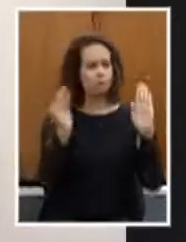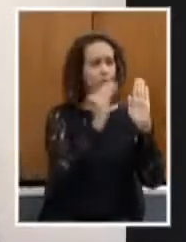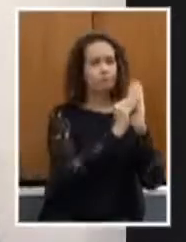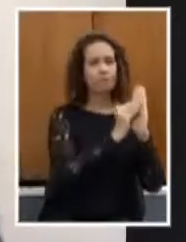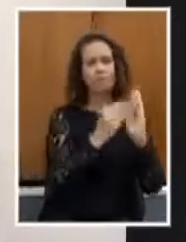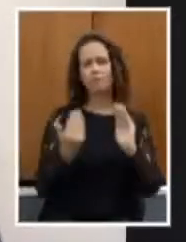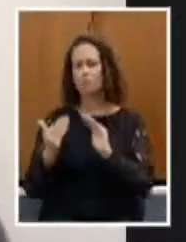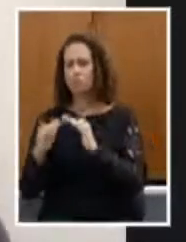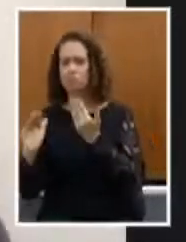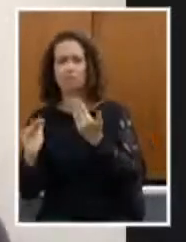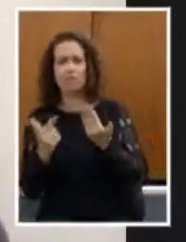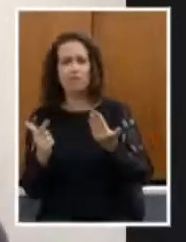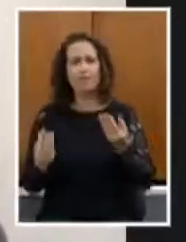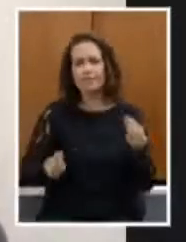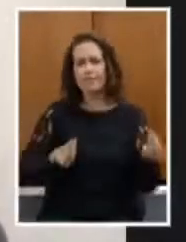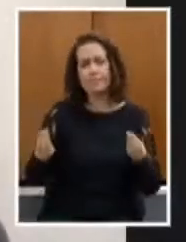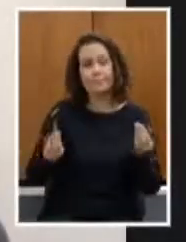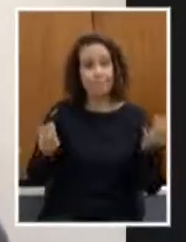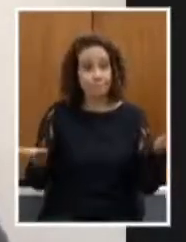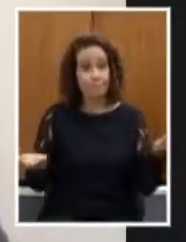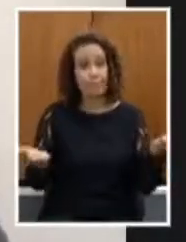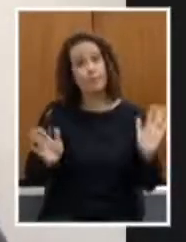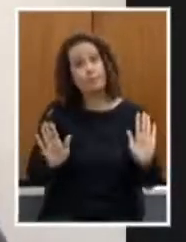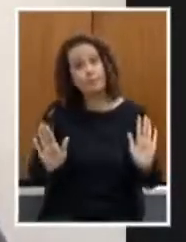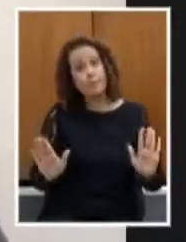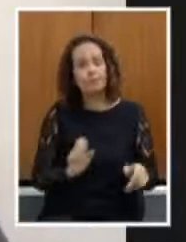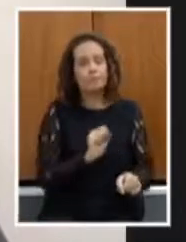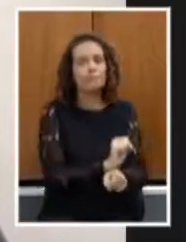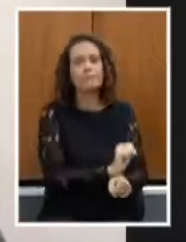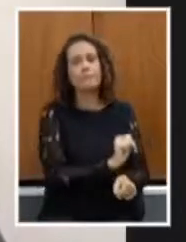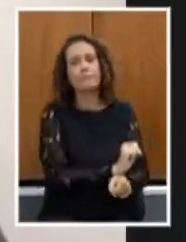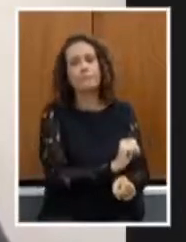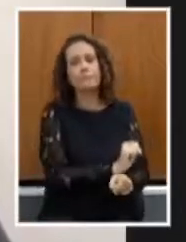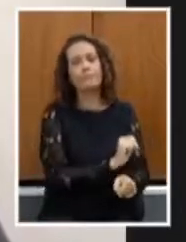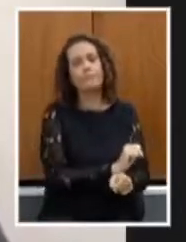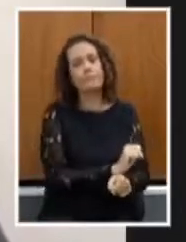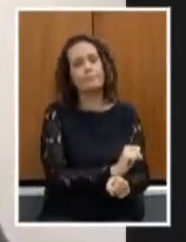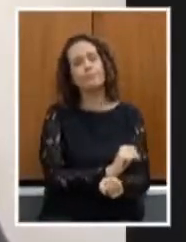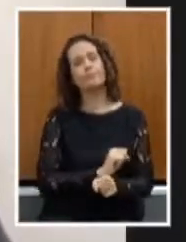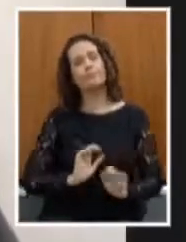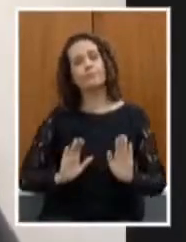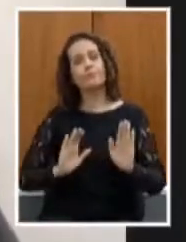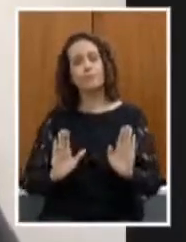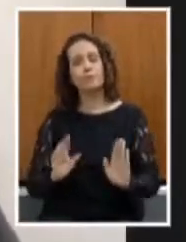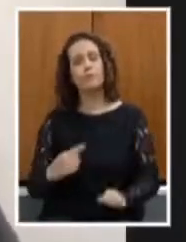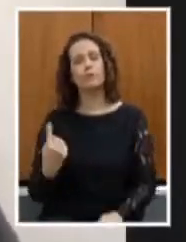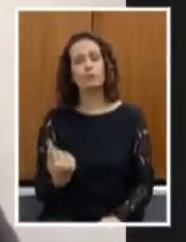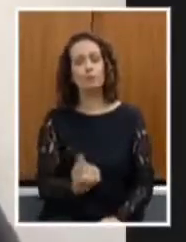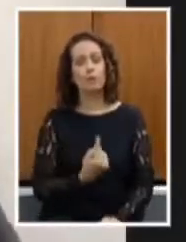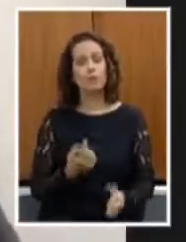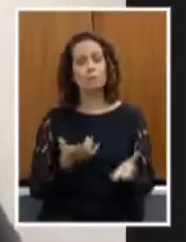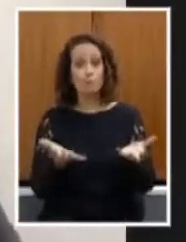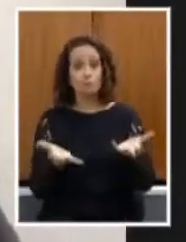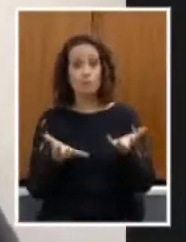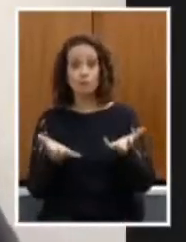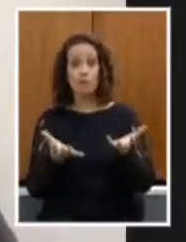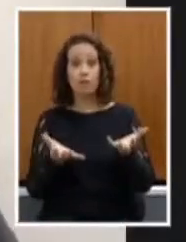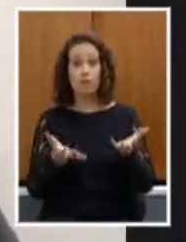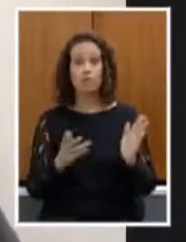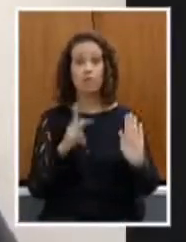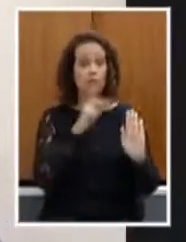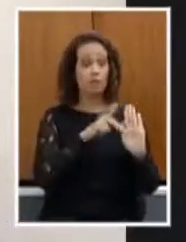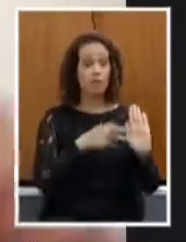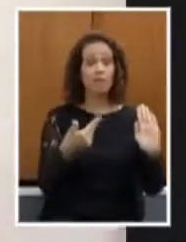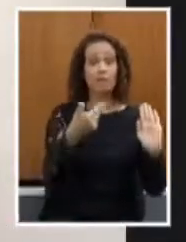acordo, infelizmente, ele ficará ainda mais um tempo, mas o nosso desejo é que este e outros